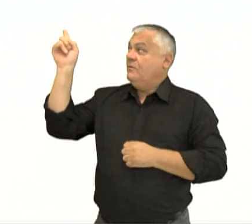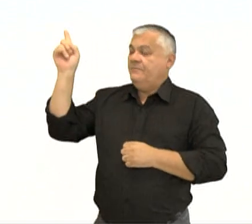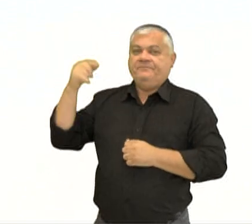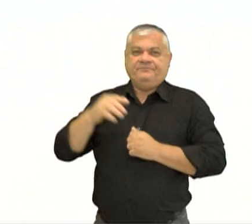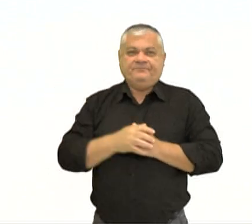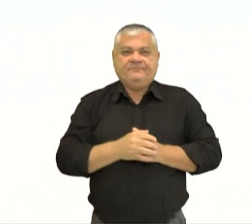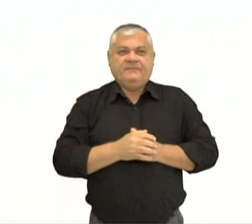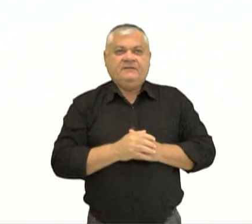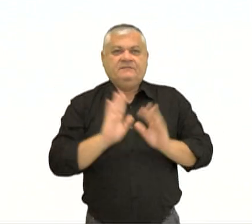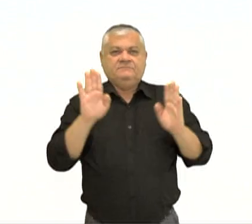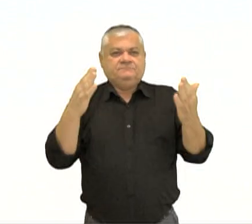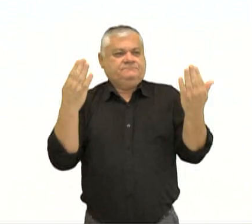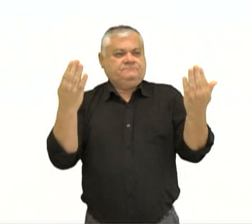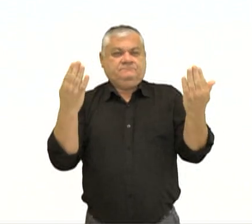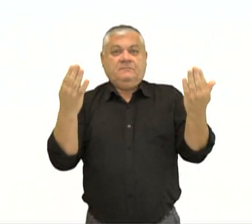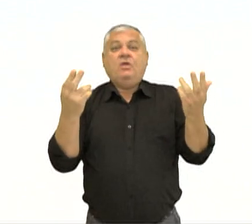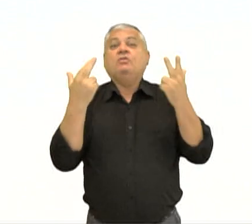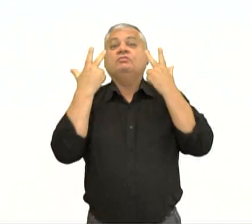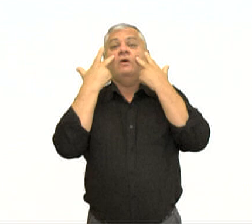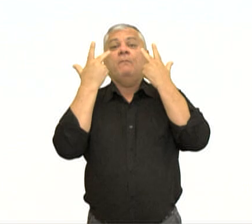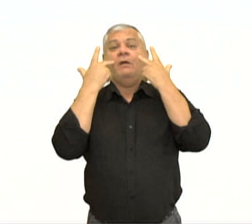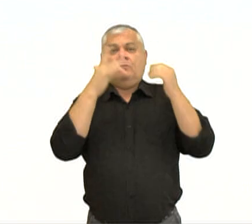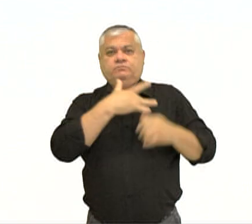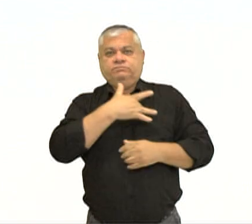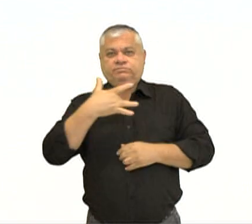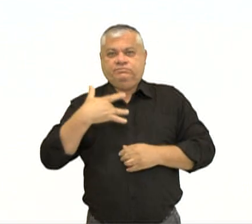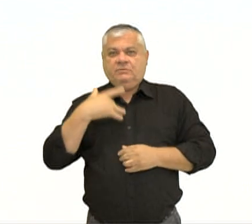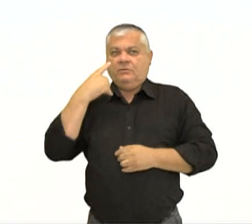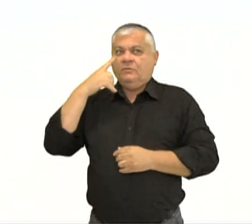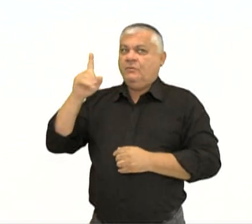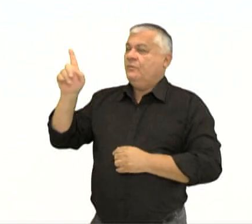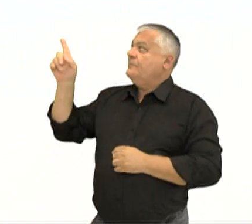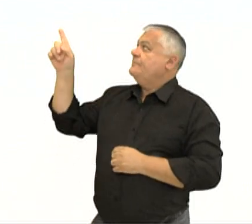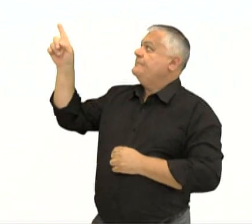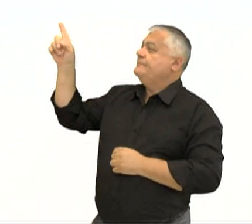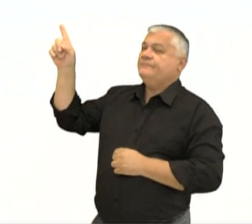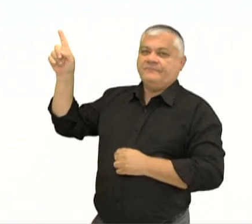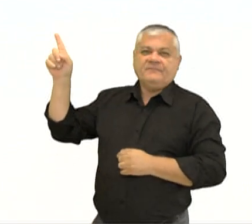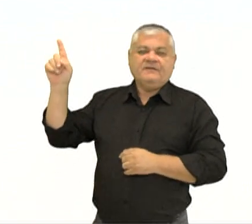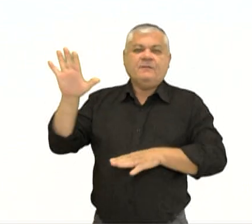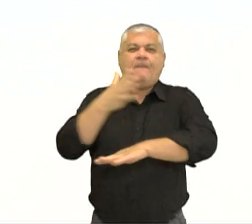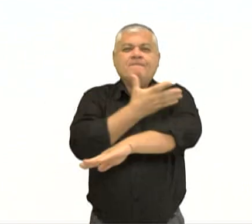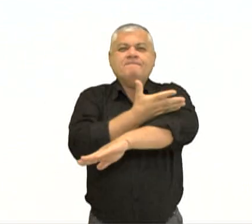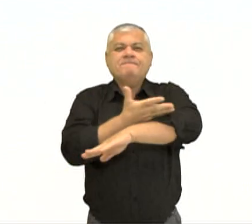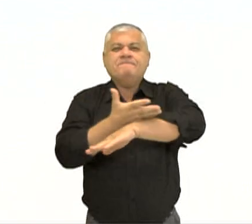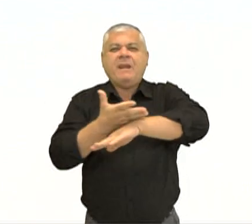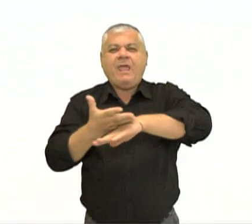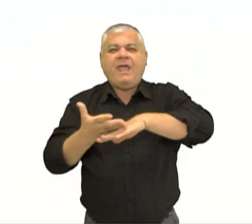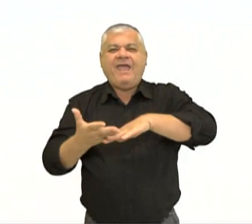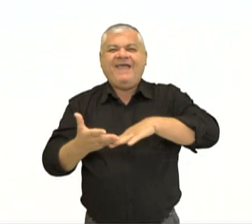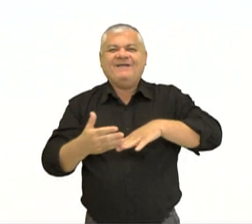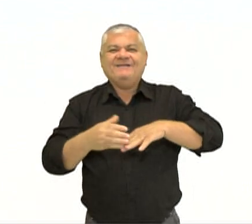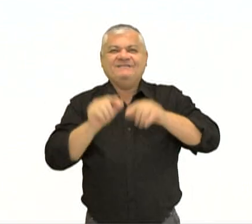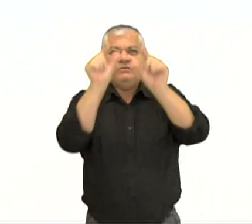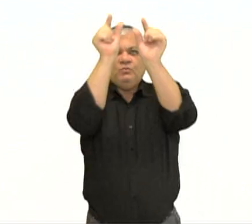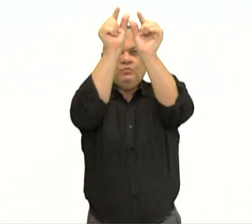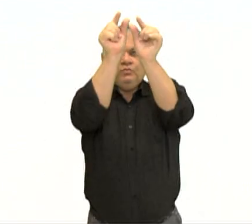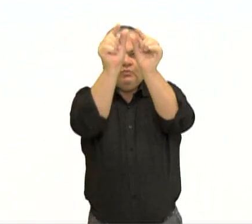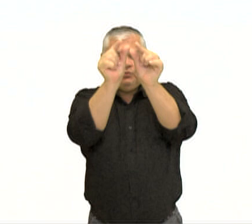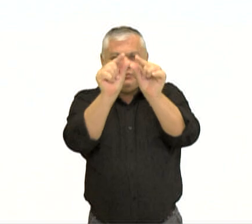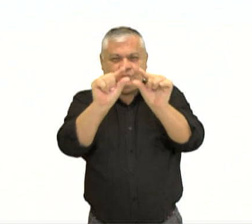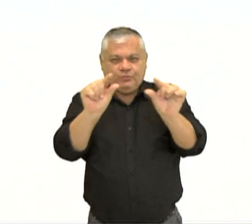de pulmões normais, sadios. Veja quanto ele tem área livre, né, que